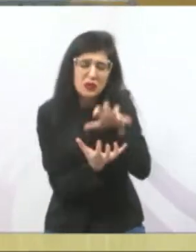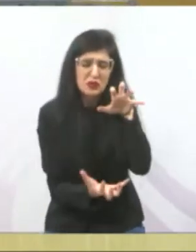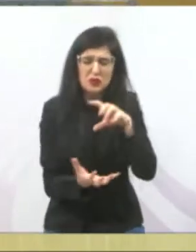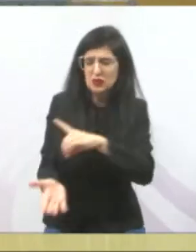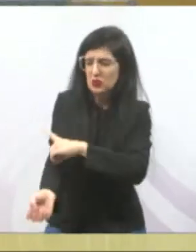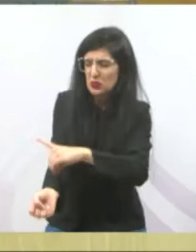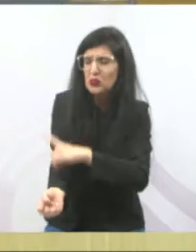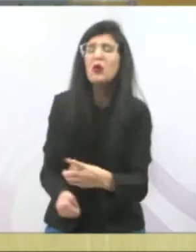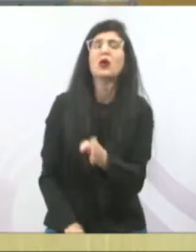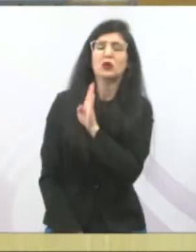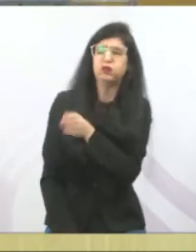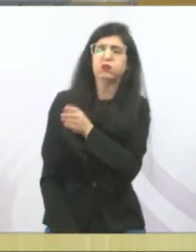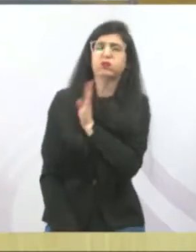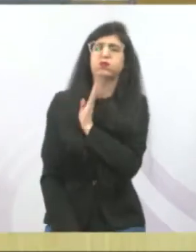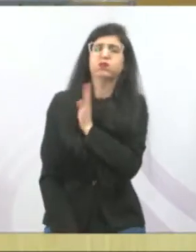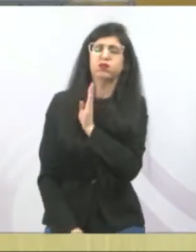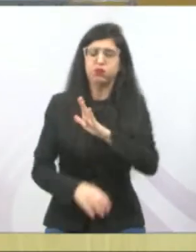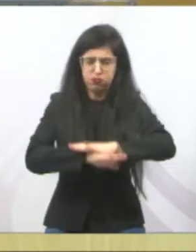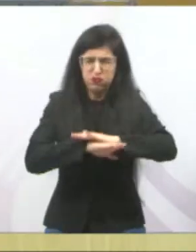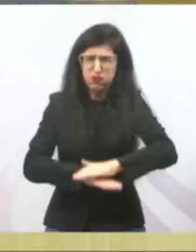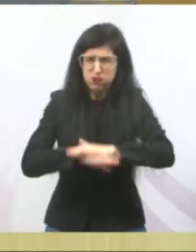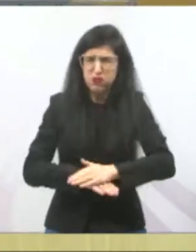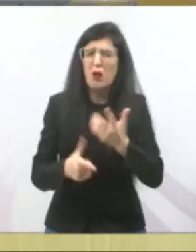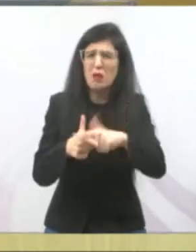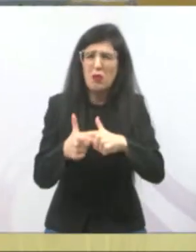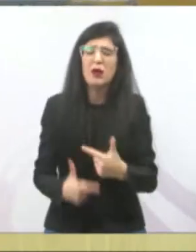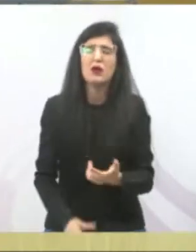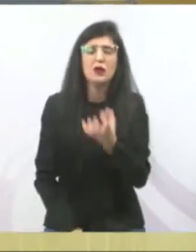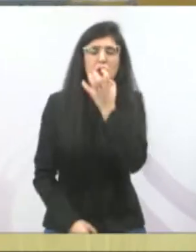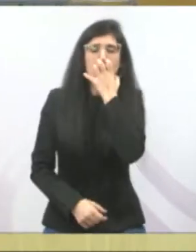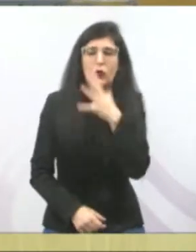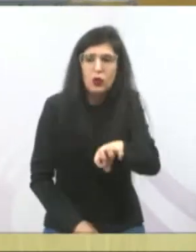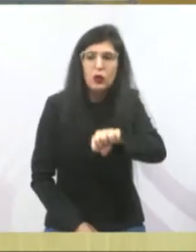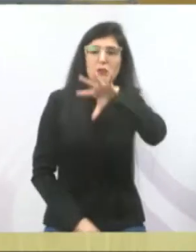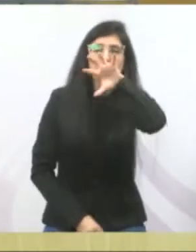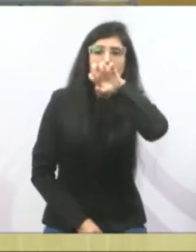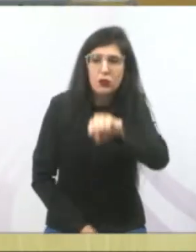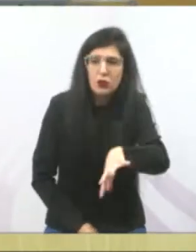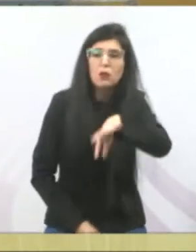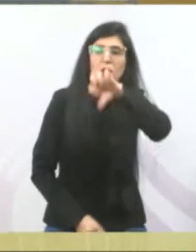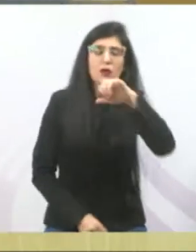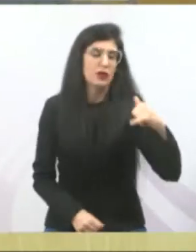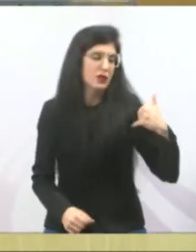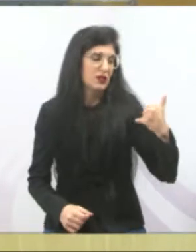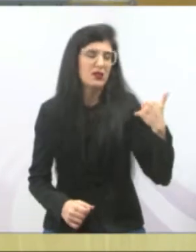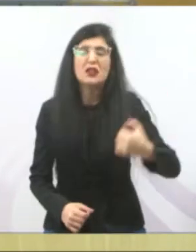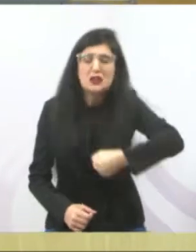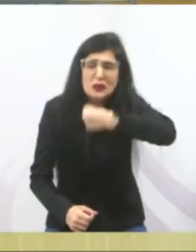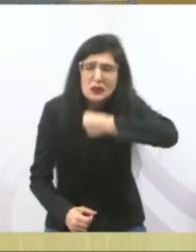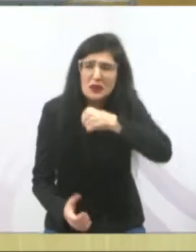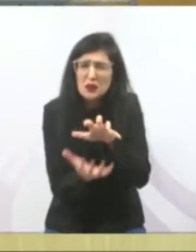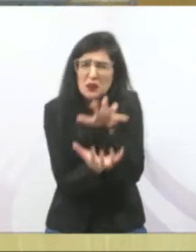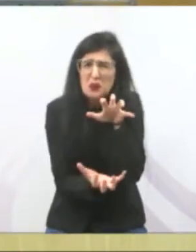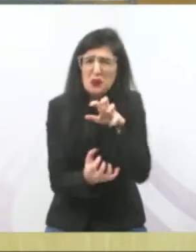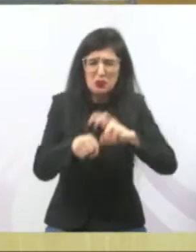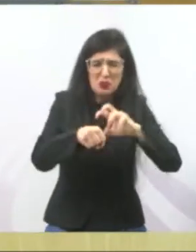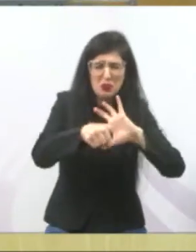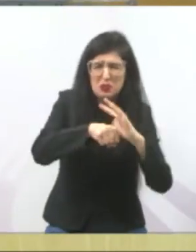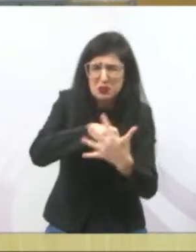Provérbios, capítulo 10. O filho sábio alegra o pai, mas o filho